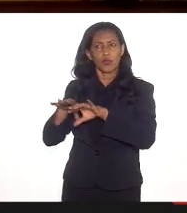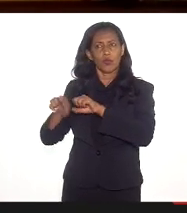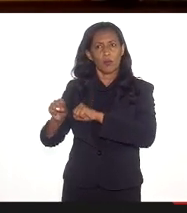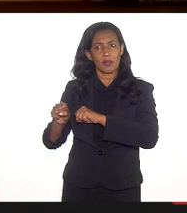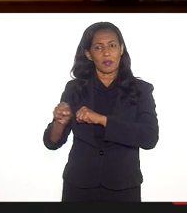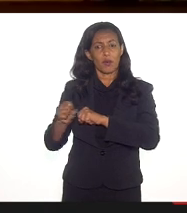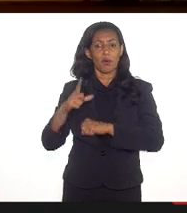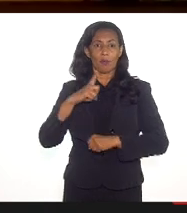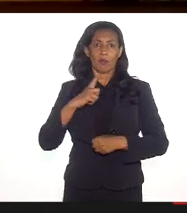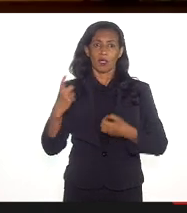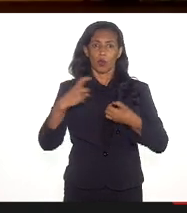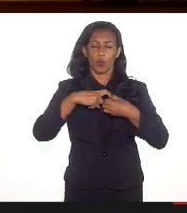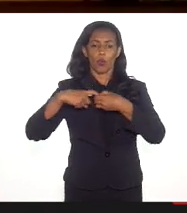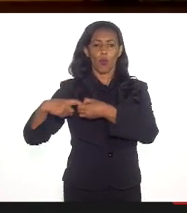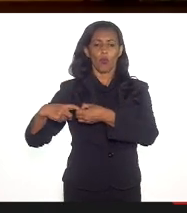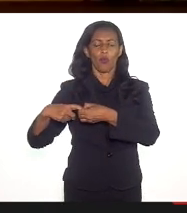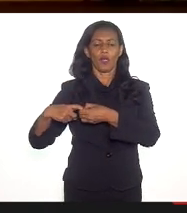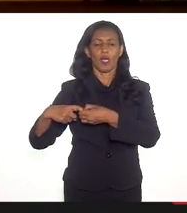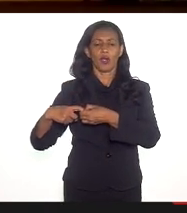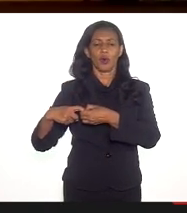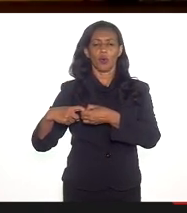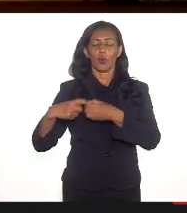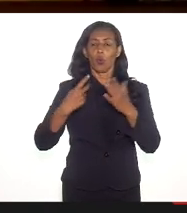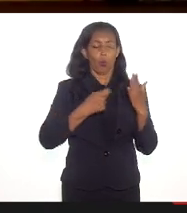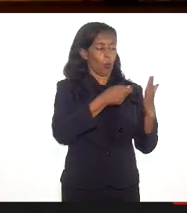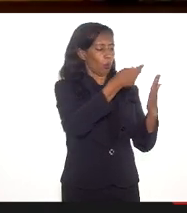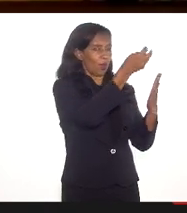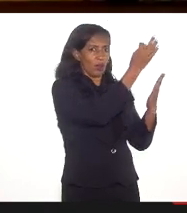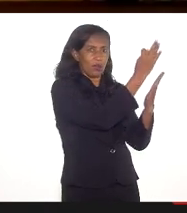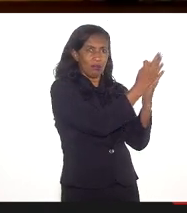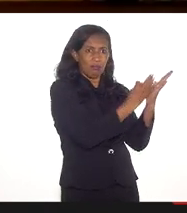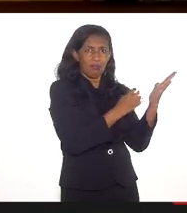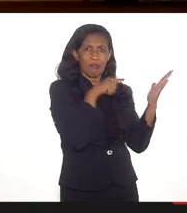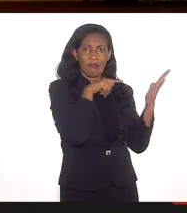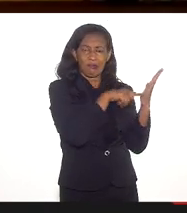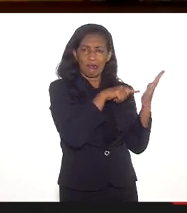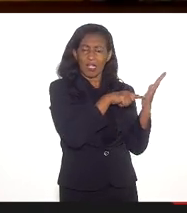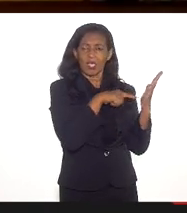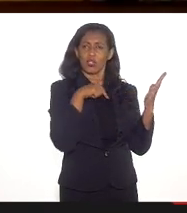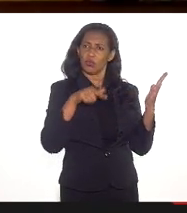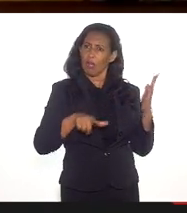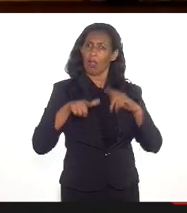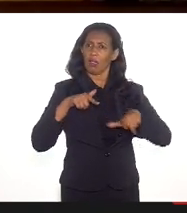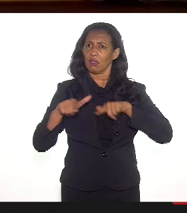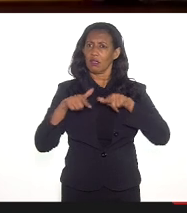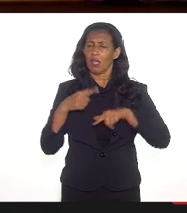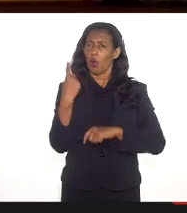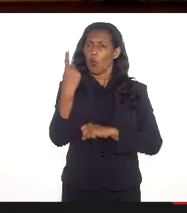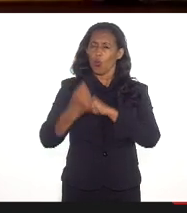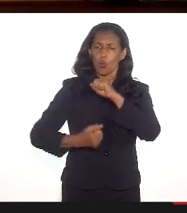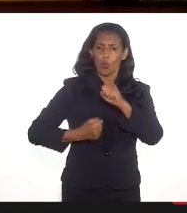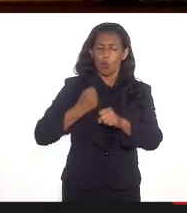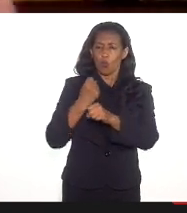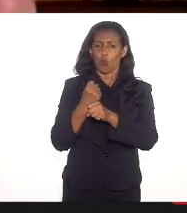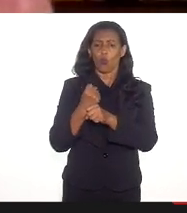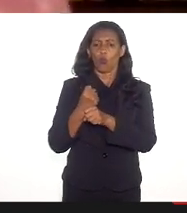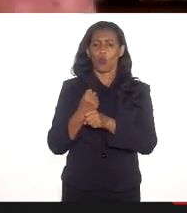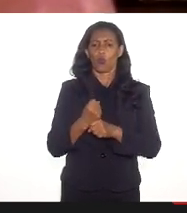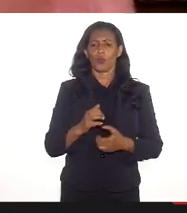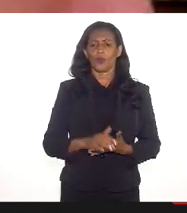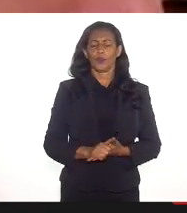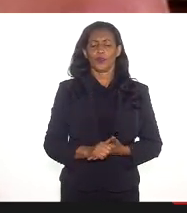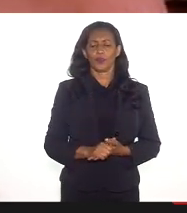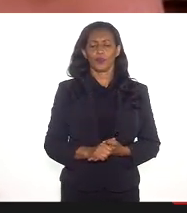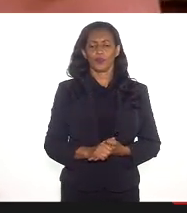já tinham convênios com o Google for Education, como o caso do ISERJ, né? A gente já trabalha lá há quase um ano utilizando